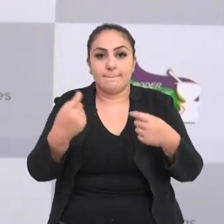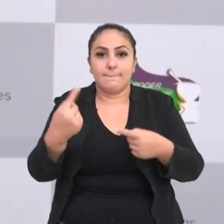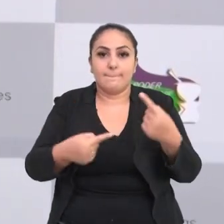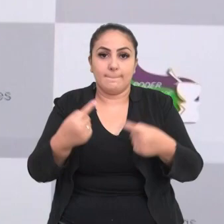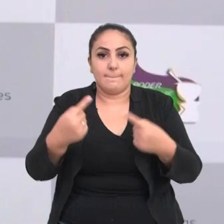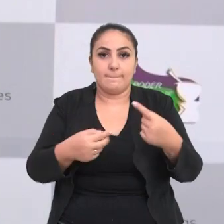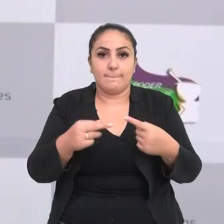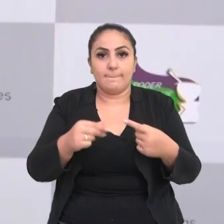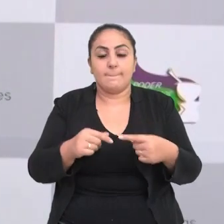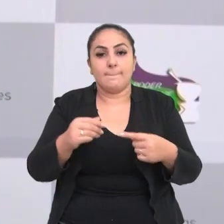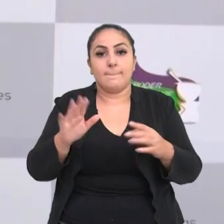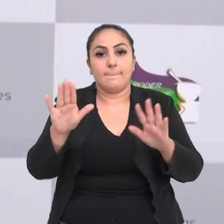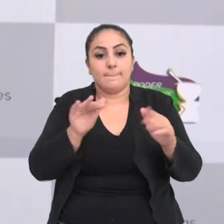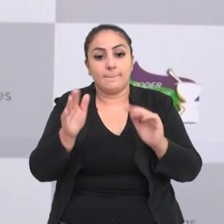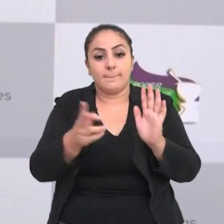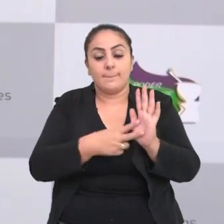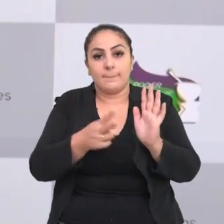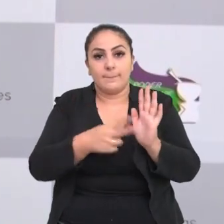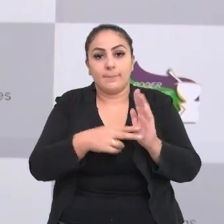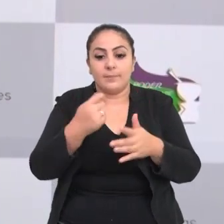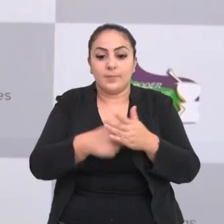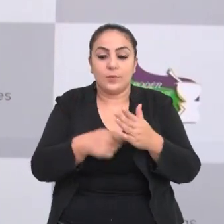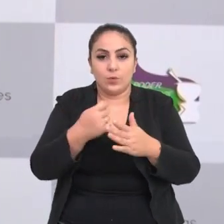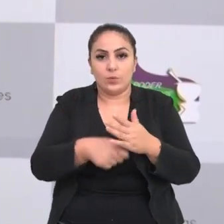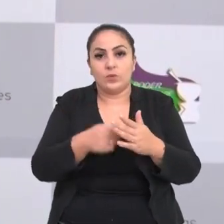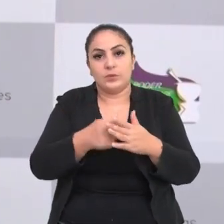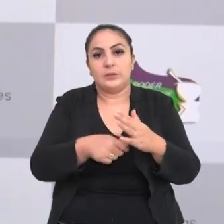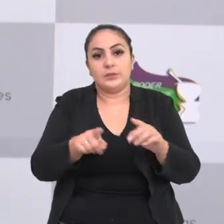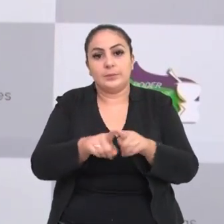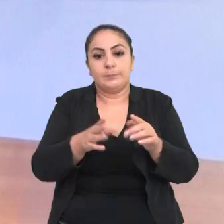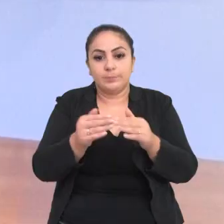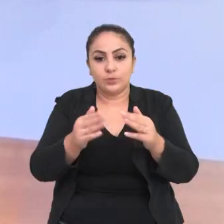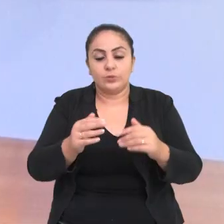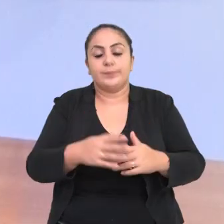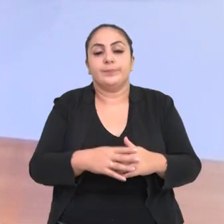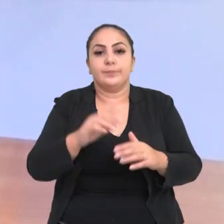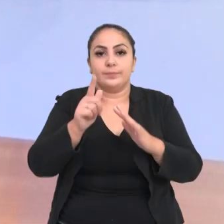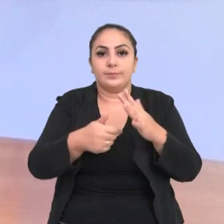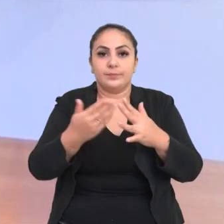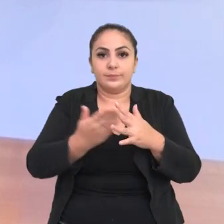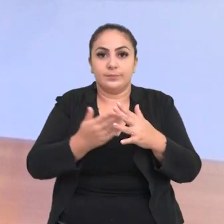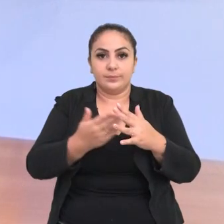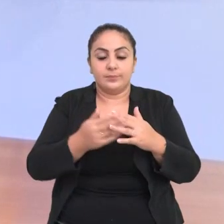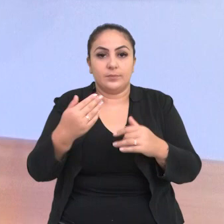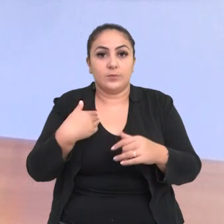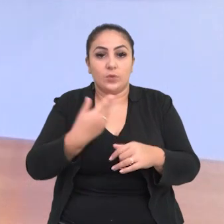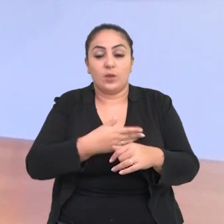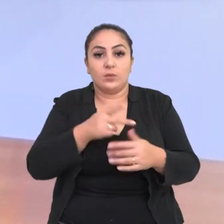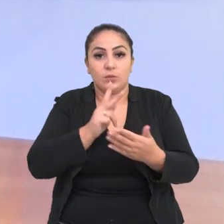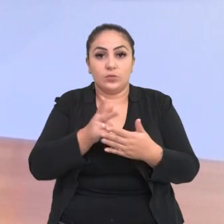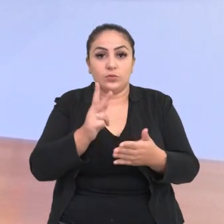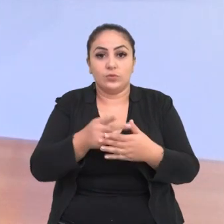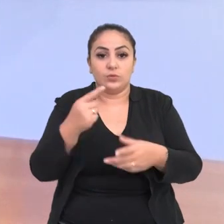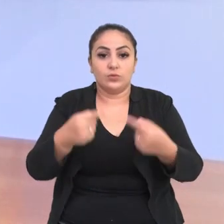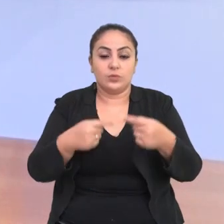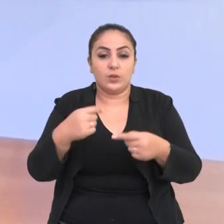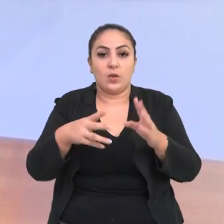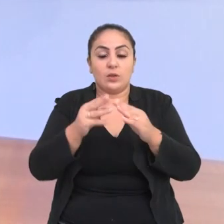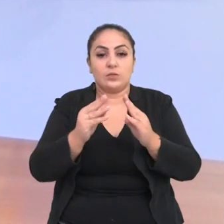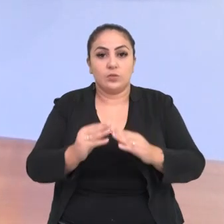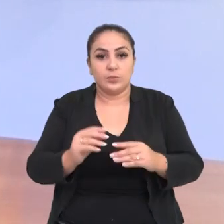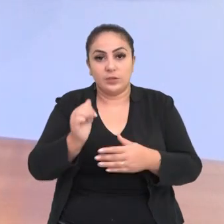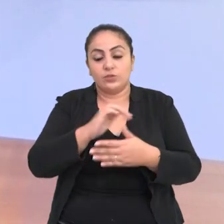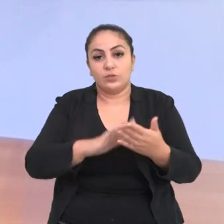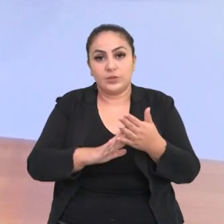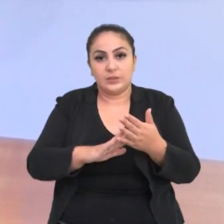discutir, chamar atenção, lutar e pressionar. E depois do intervalo, nós daremos sequência ao